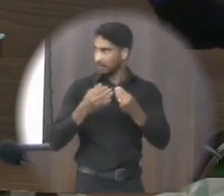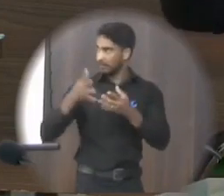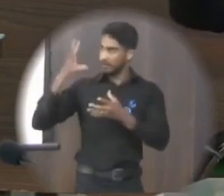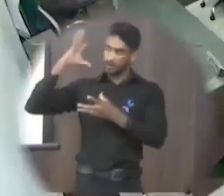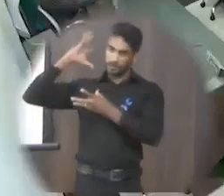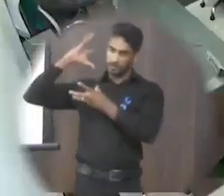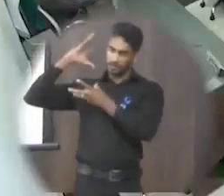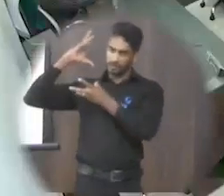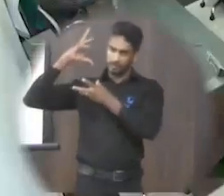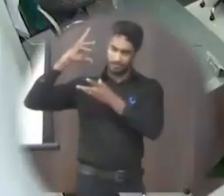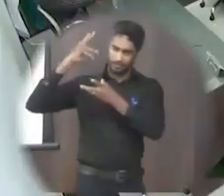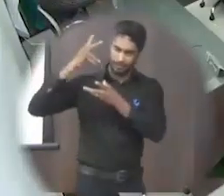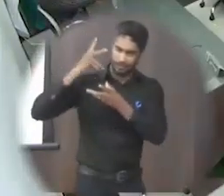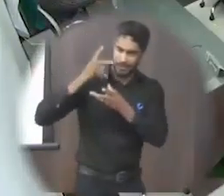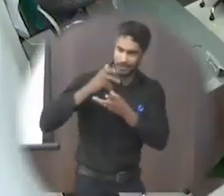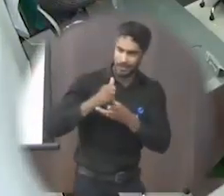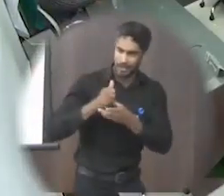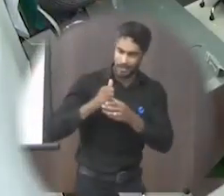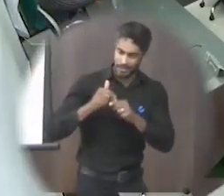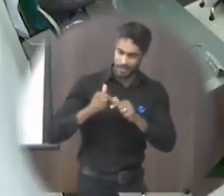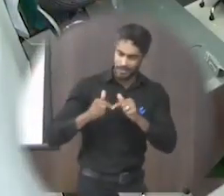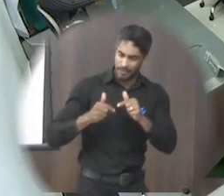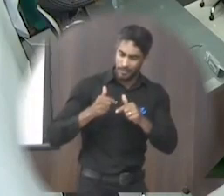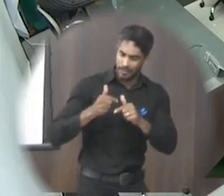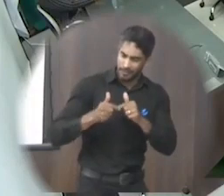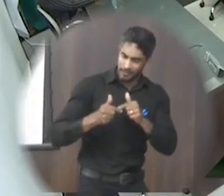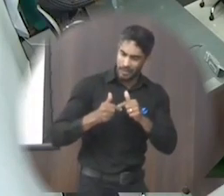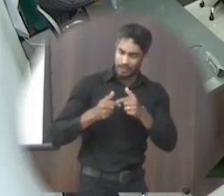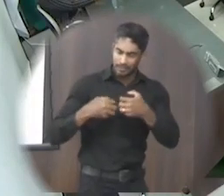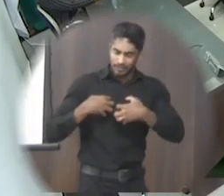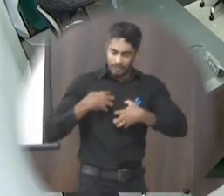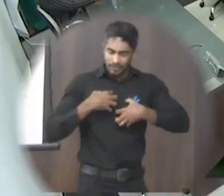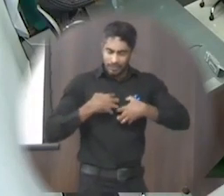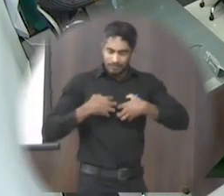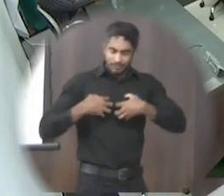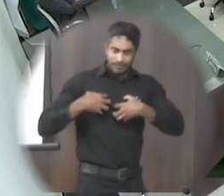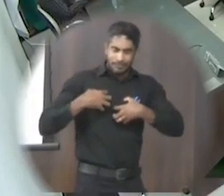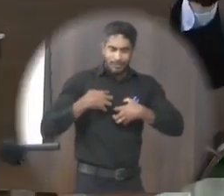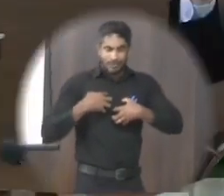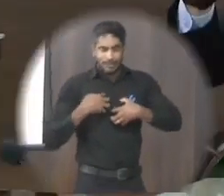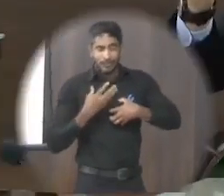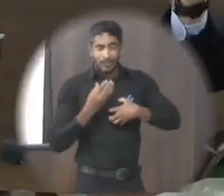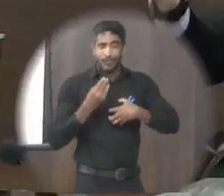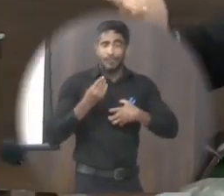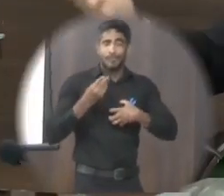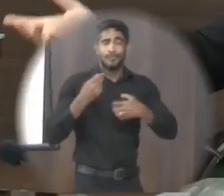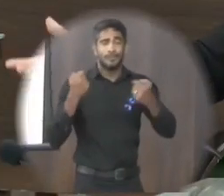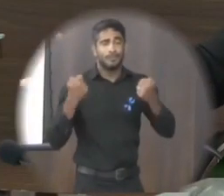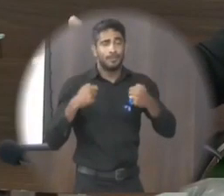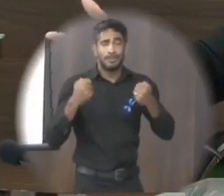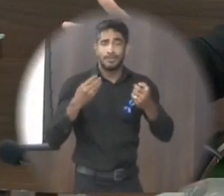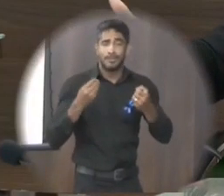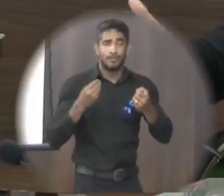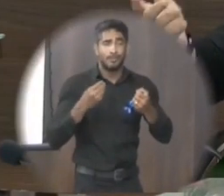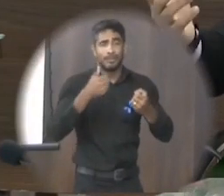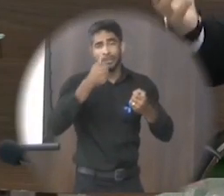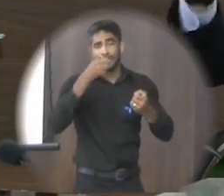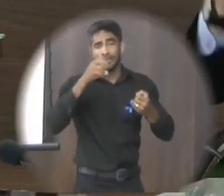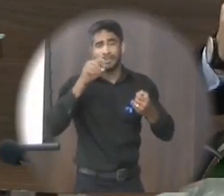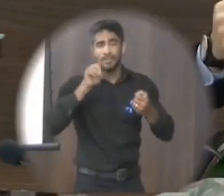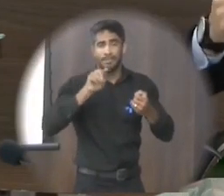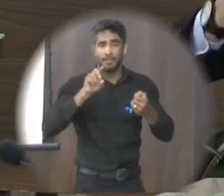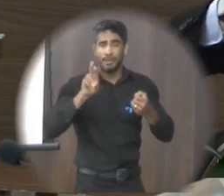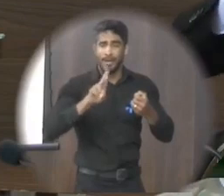né? Isso foi uma mágoa, não é com a mágoa, uma demanda de muita urgência. Você vê uma cirurgia de 15 mil reais,